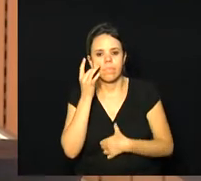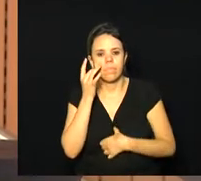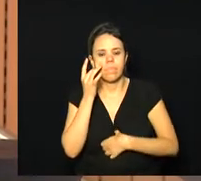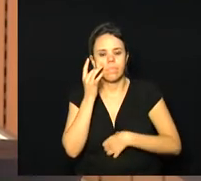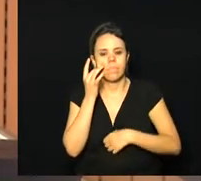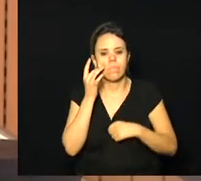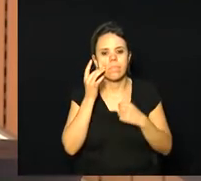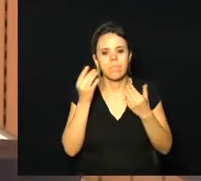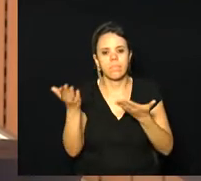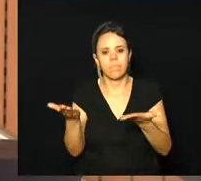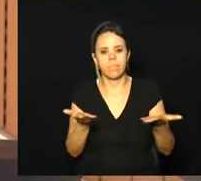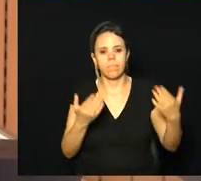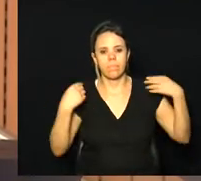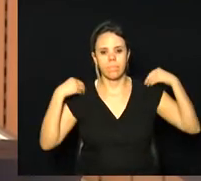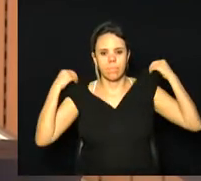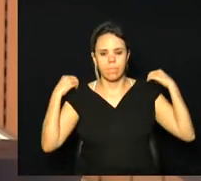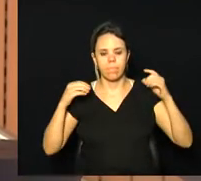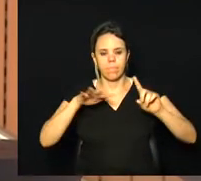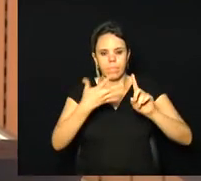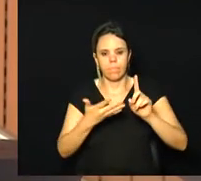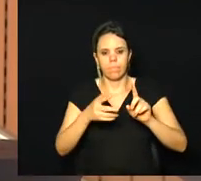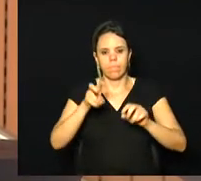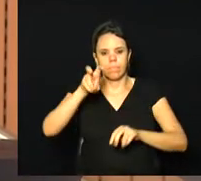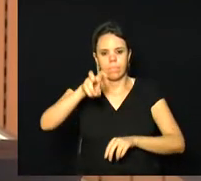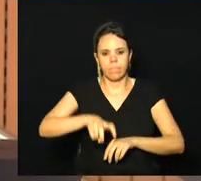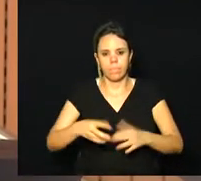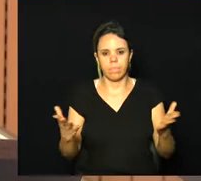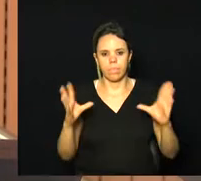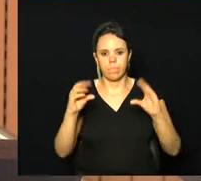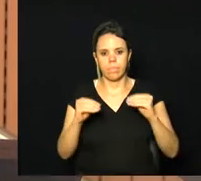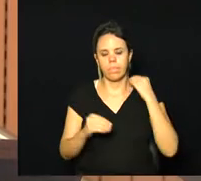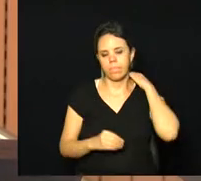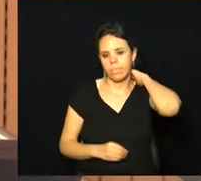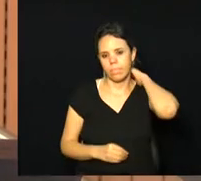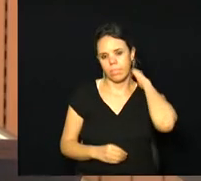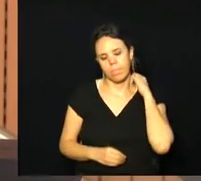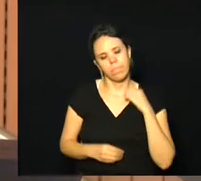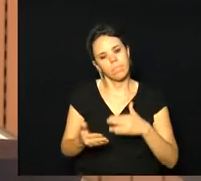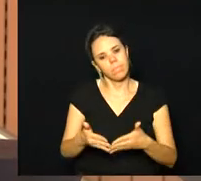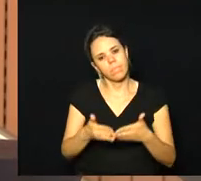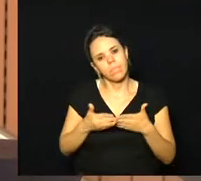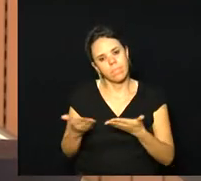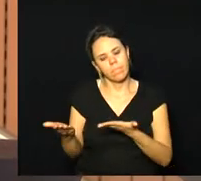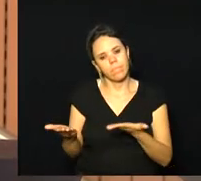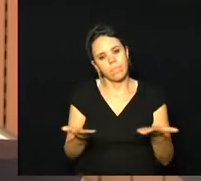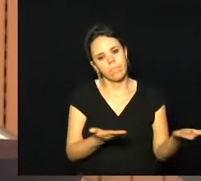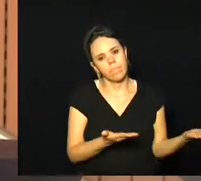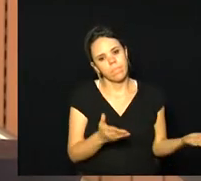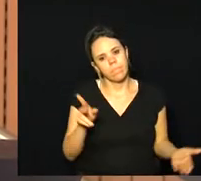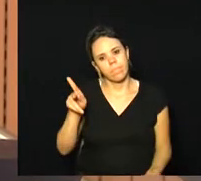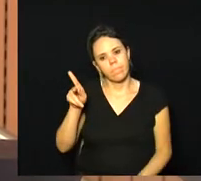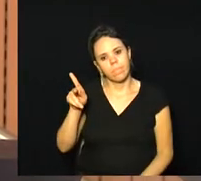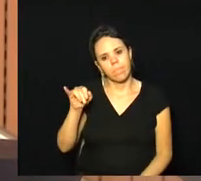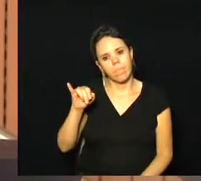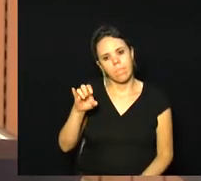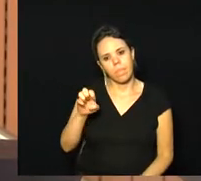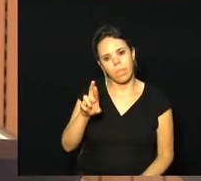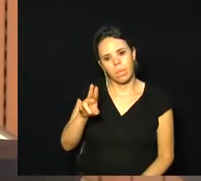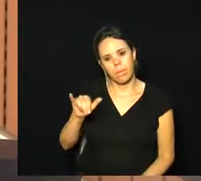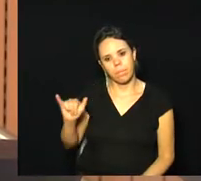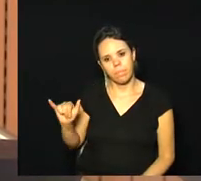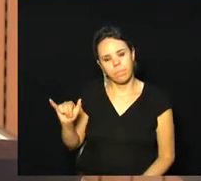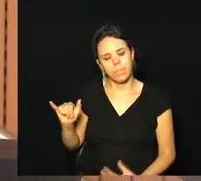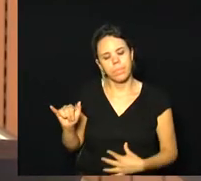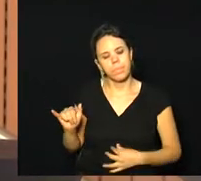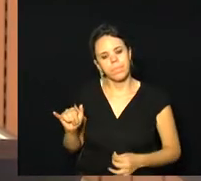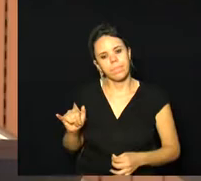a receberem nosso homenageado desta noite. Por favor, recebam Pierre Henrique Santiago